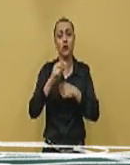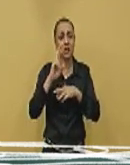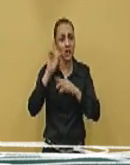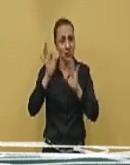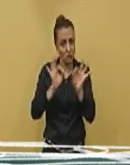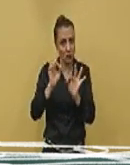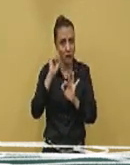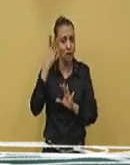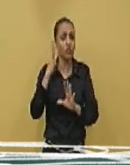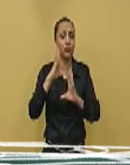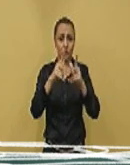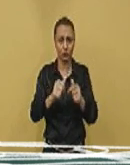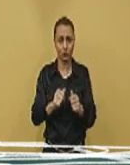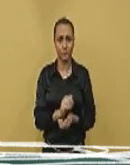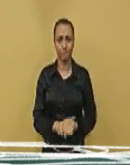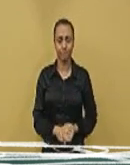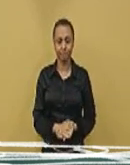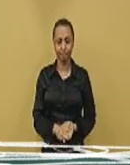Teve